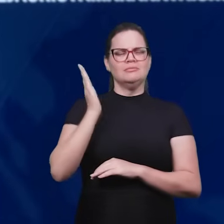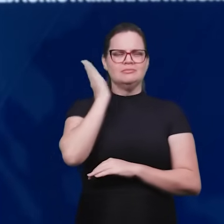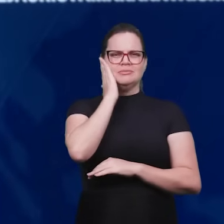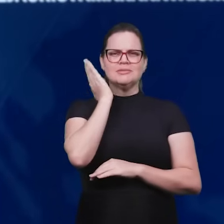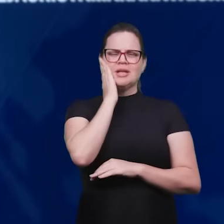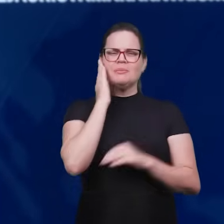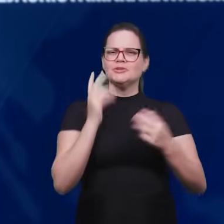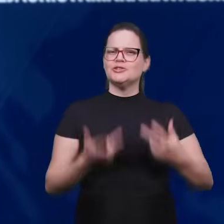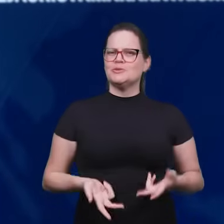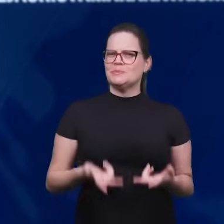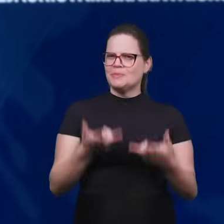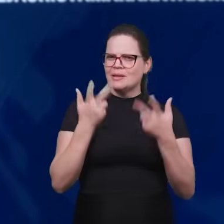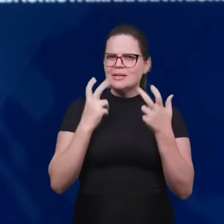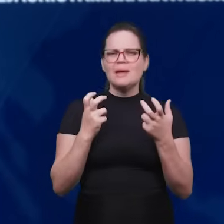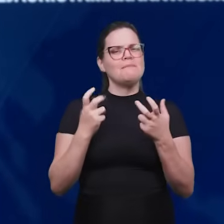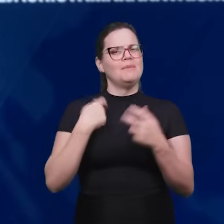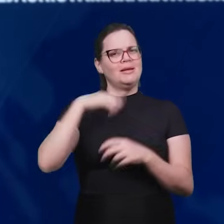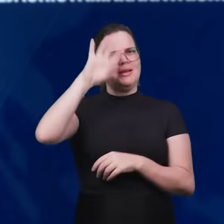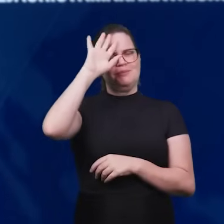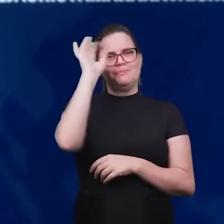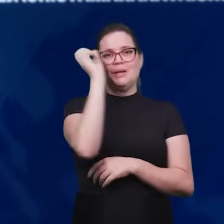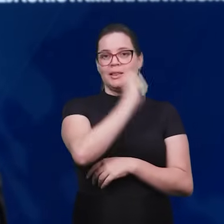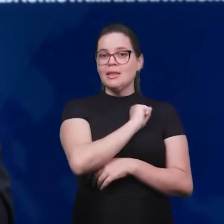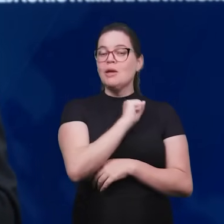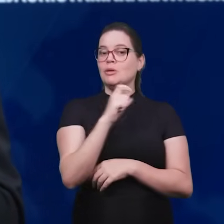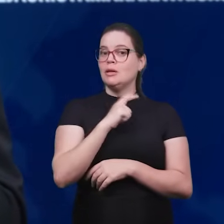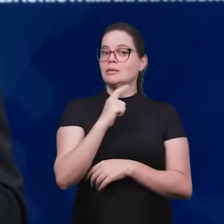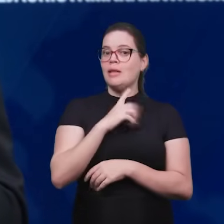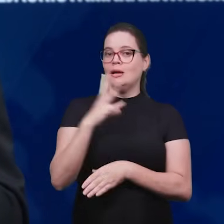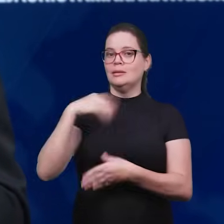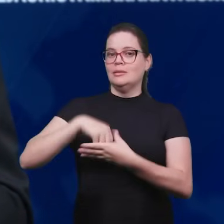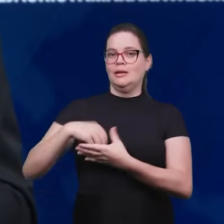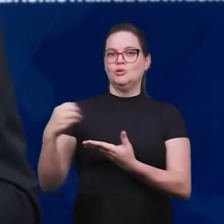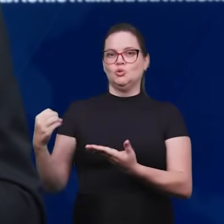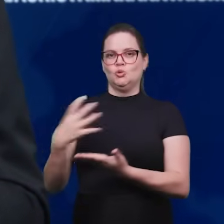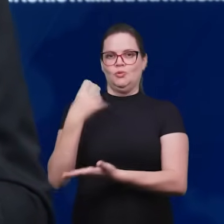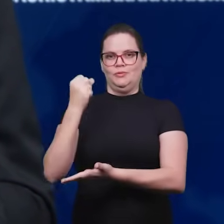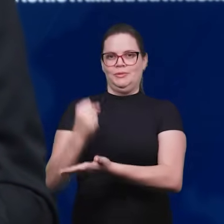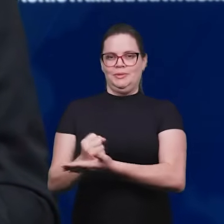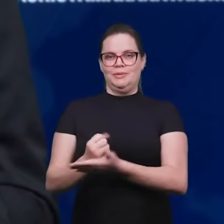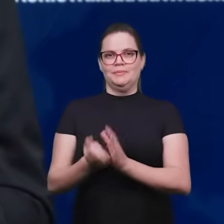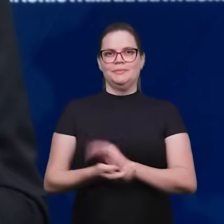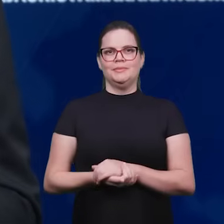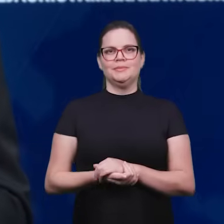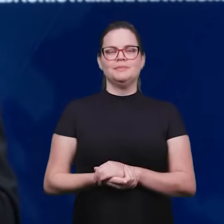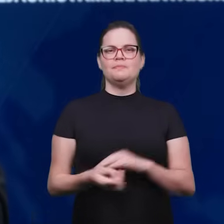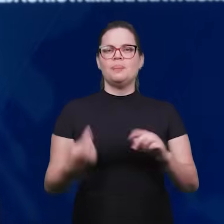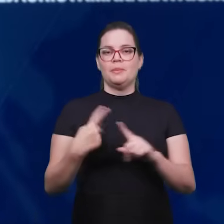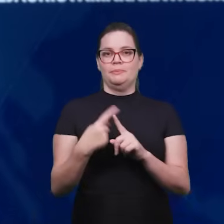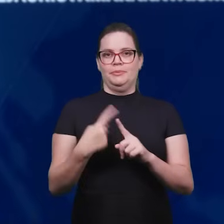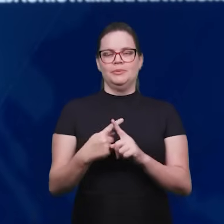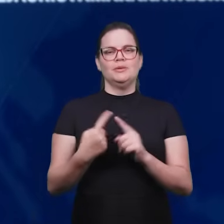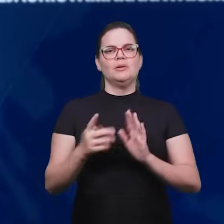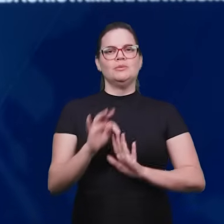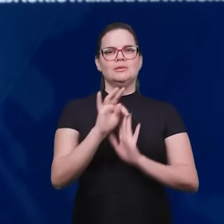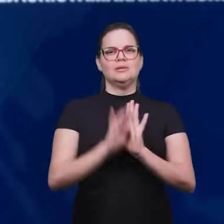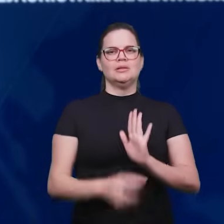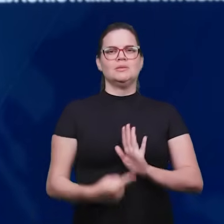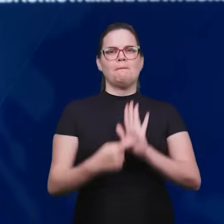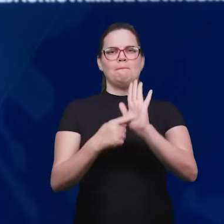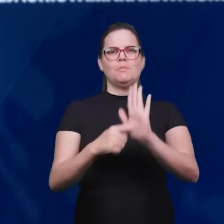nós no Novo Testamento. Porque a Bíblia fala no Novo Testamento de uma